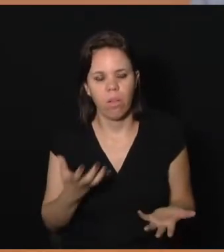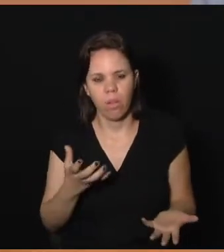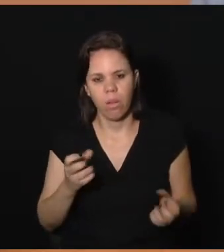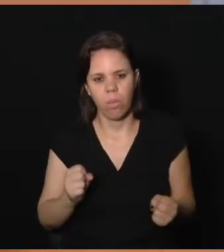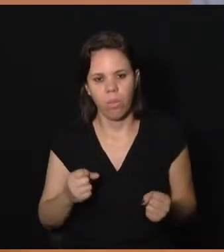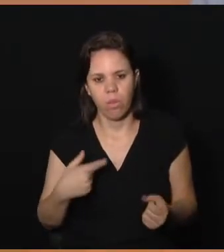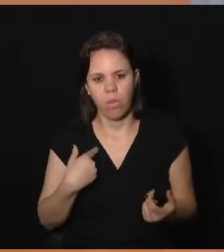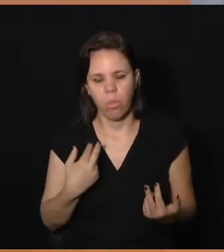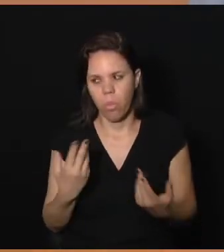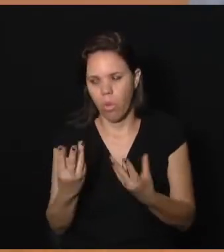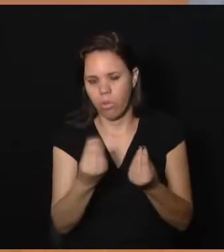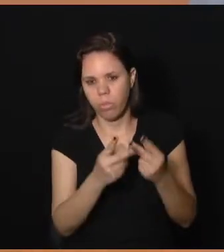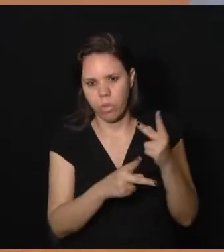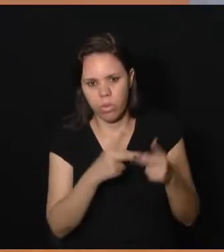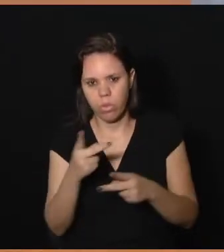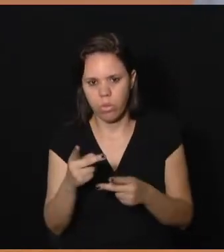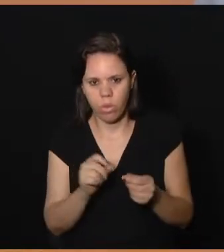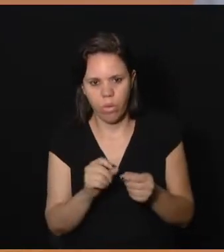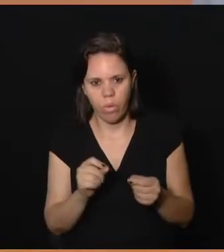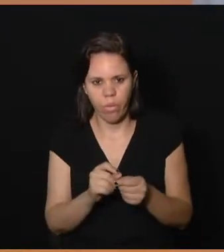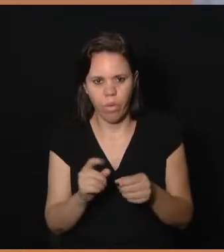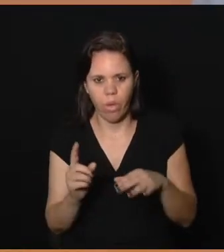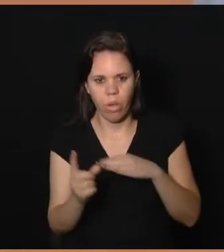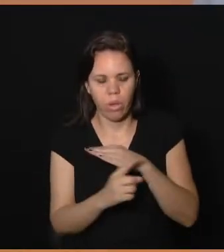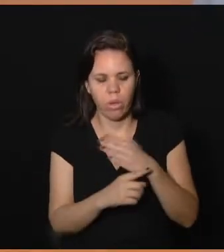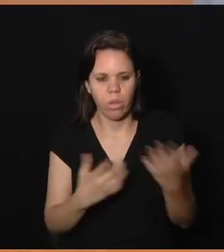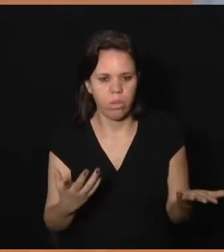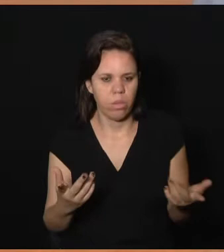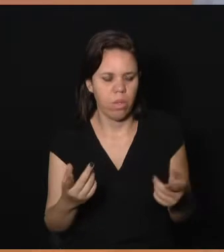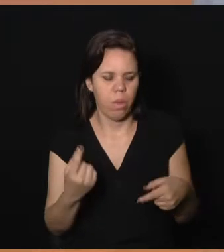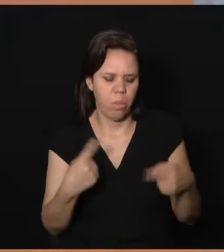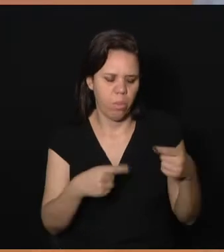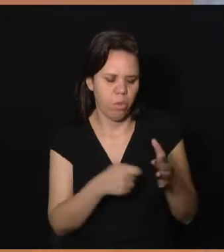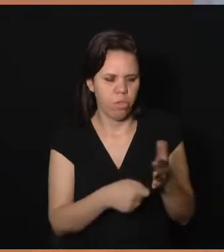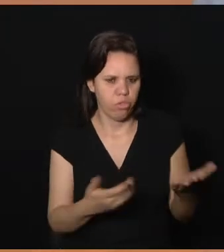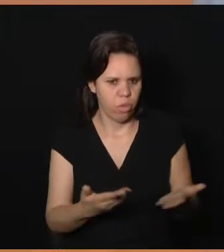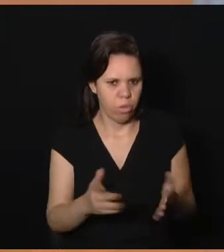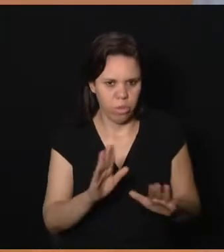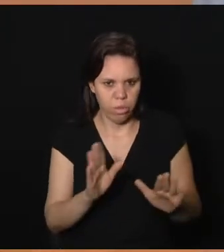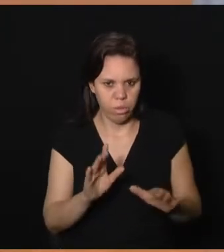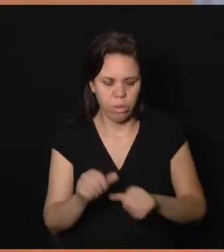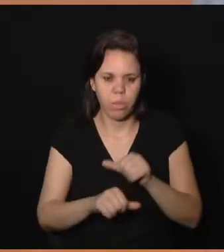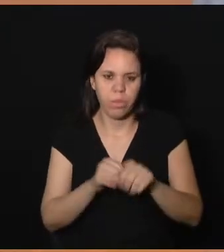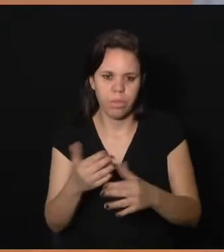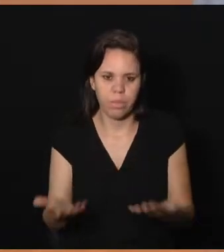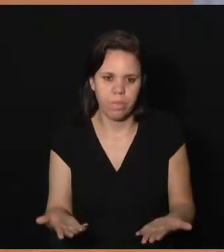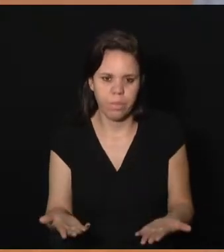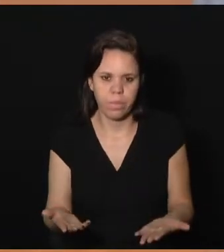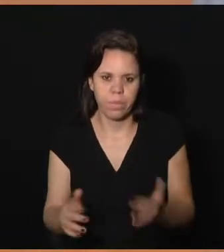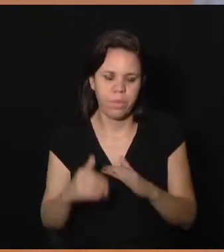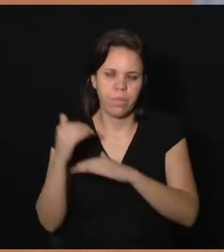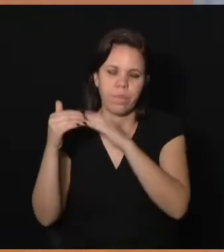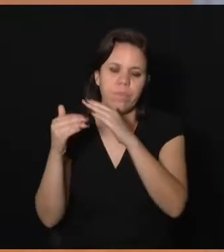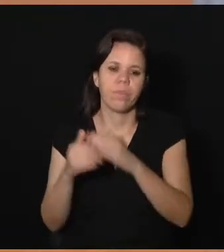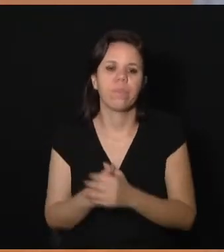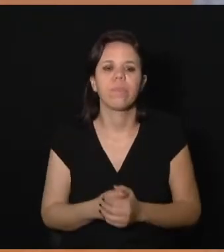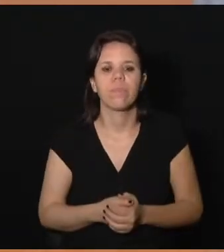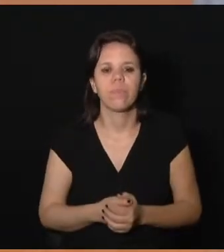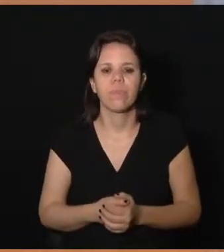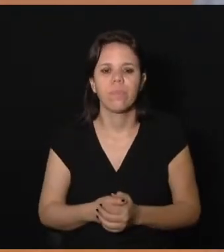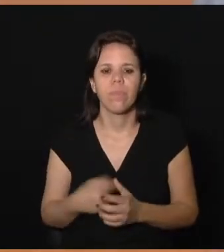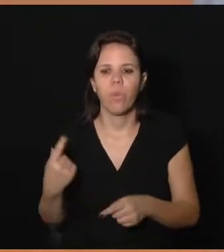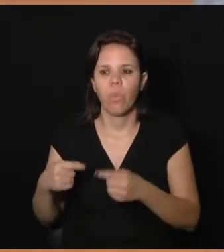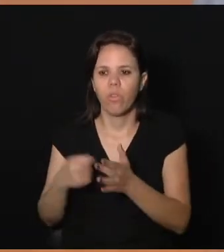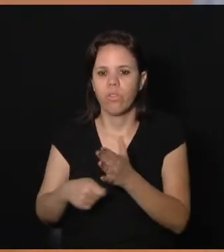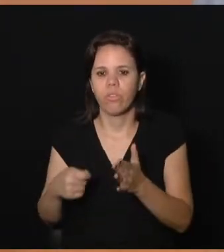como muita gente, fazendo fluxo. Não estou dizendo que essa é a política agora. Eu acho que tende a mudar e está sendo desenvolvido. Mas, enfim, política de